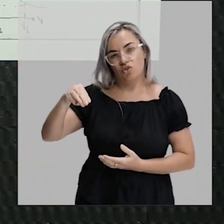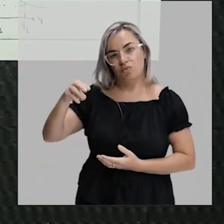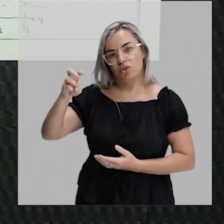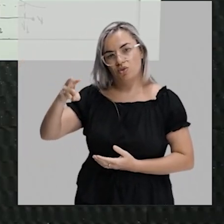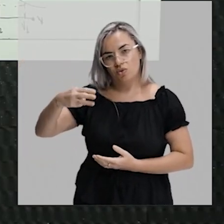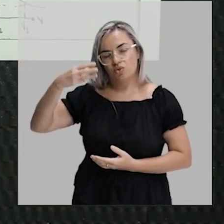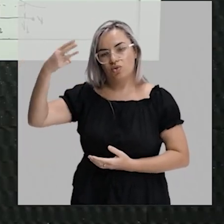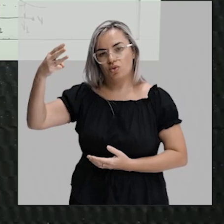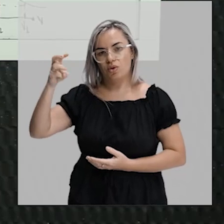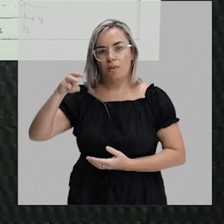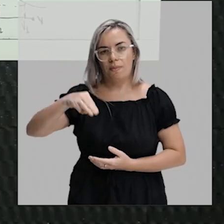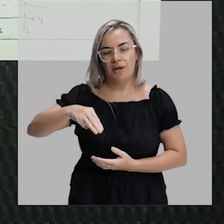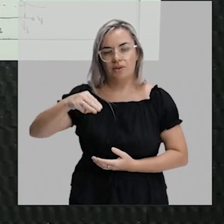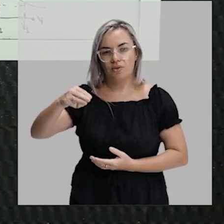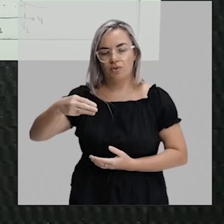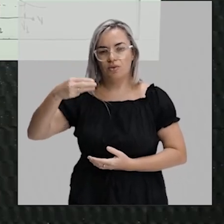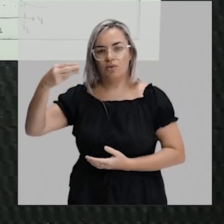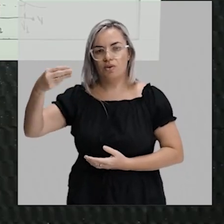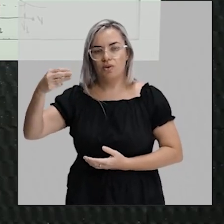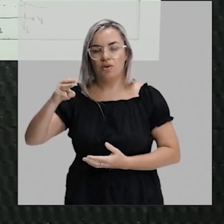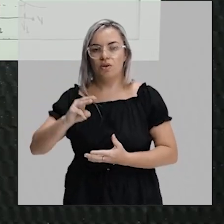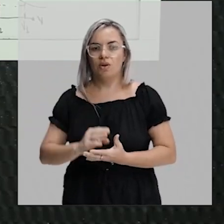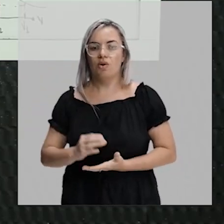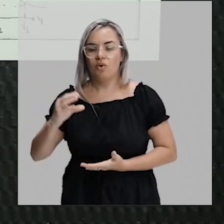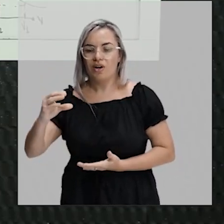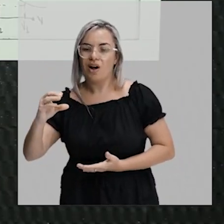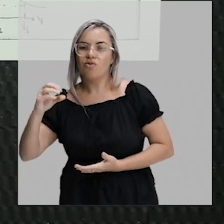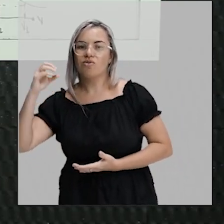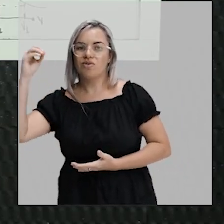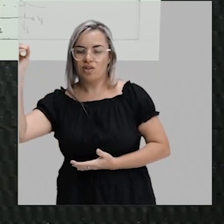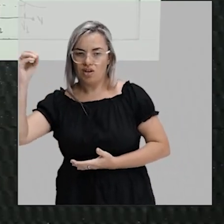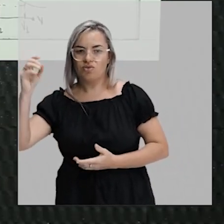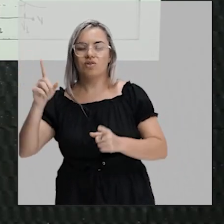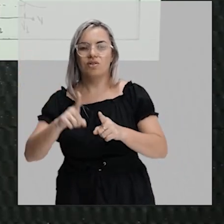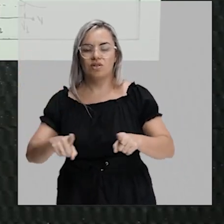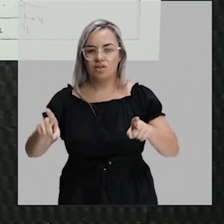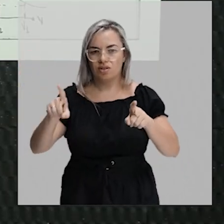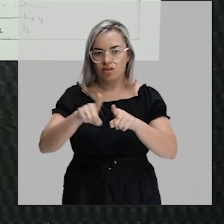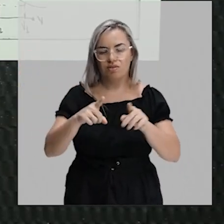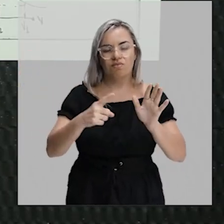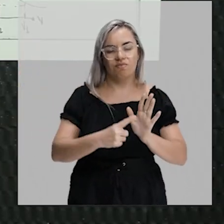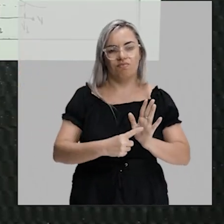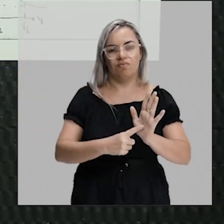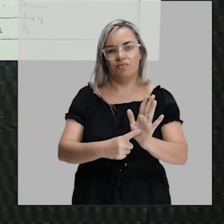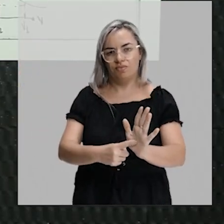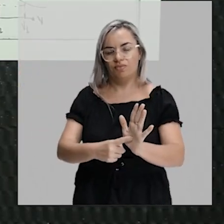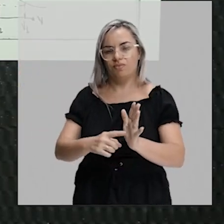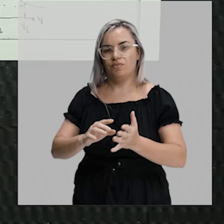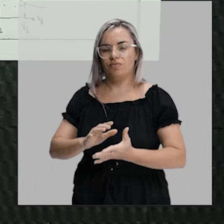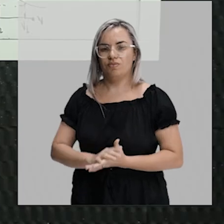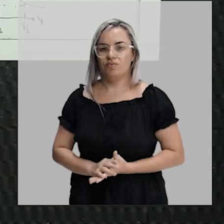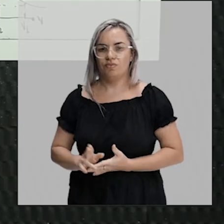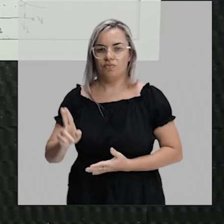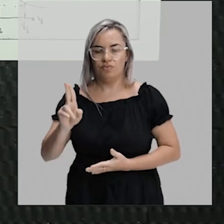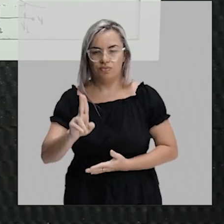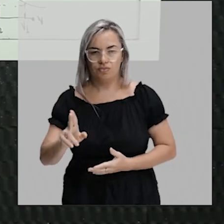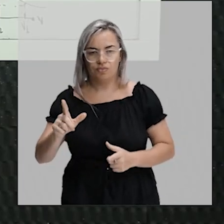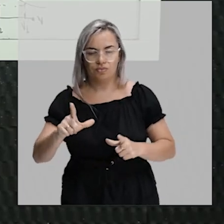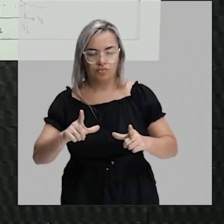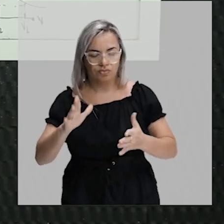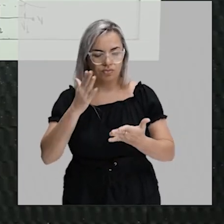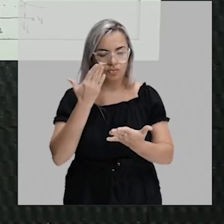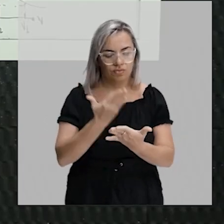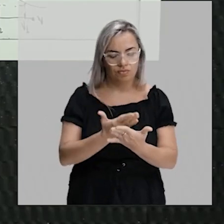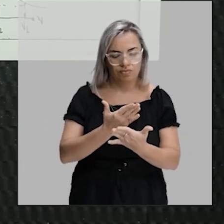cúbicos. Aqui pode vir graus Celsius no lugar da temperatura. Então, as unidades que você vai trabalhar nas